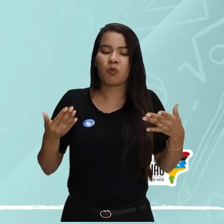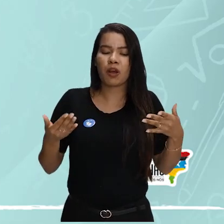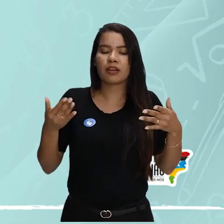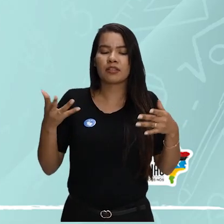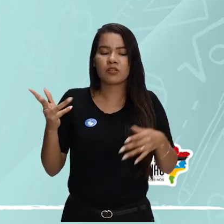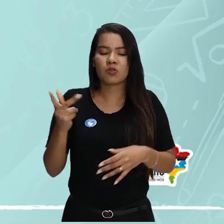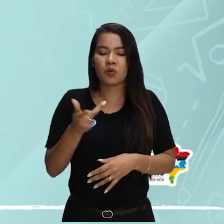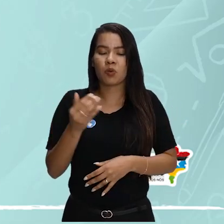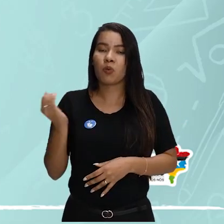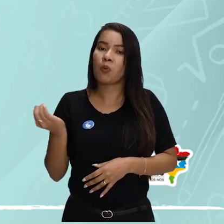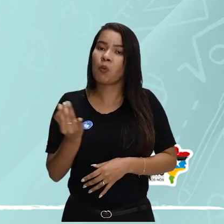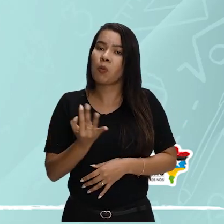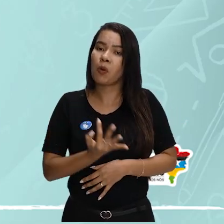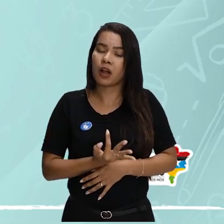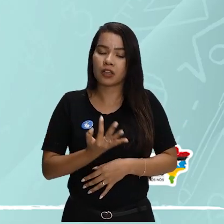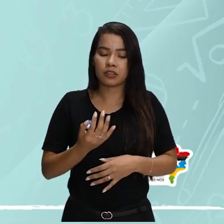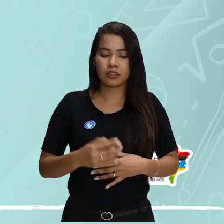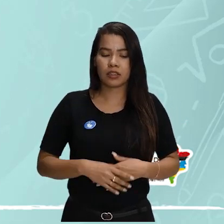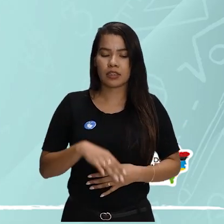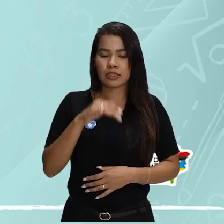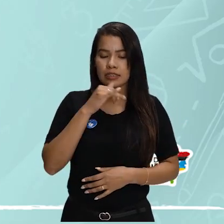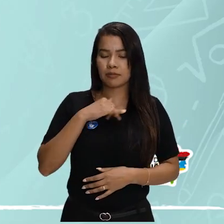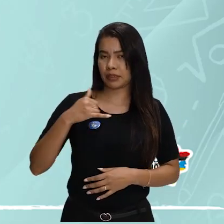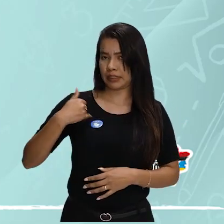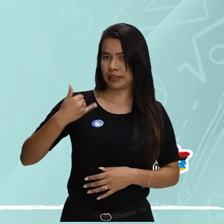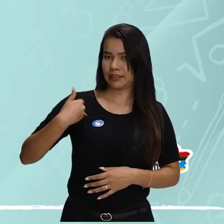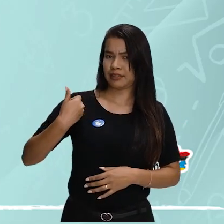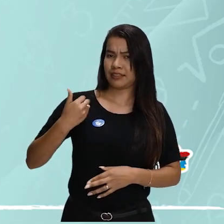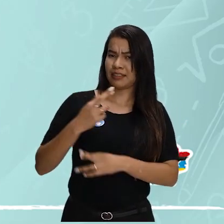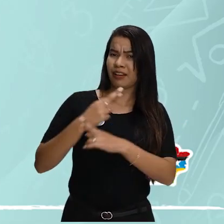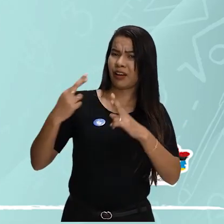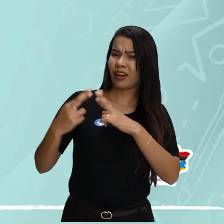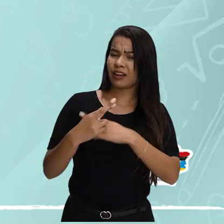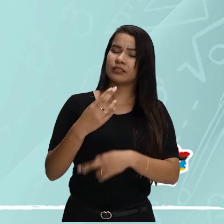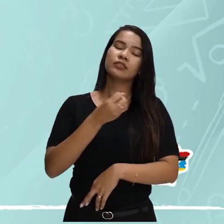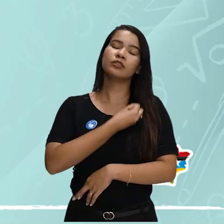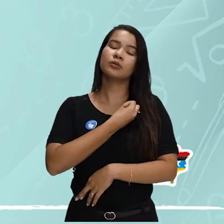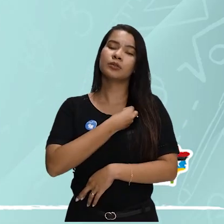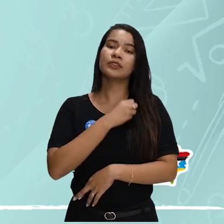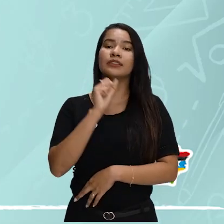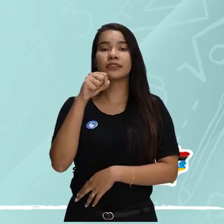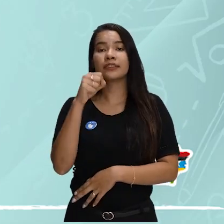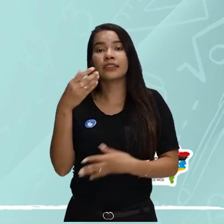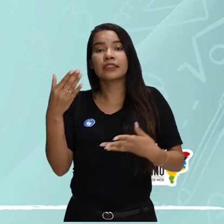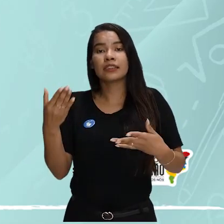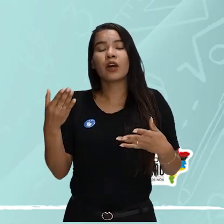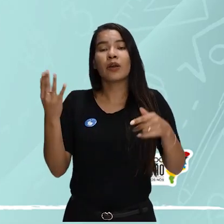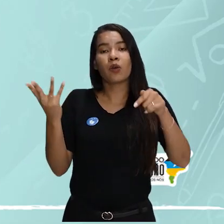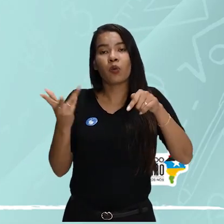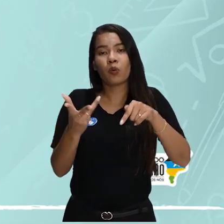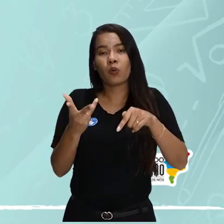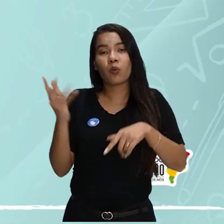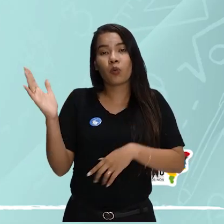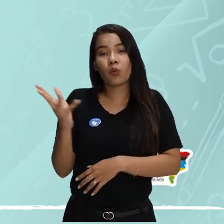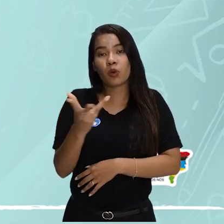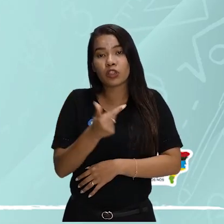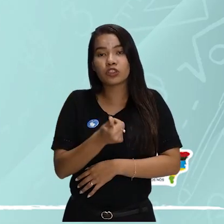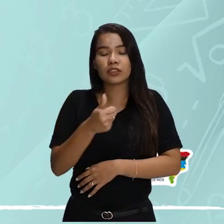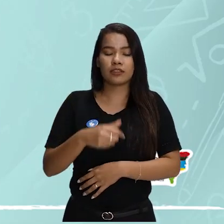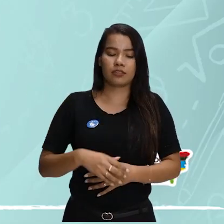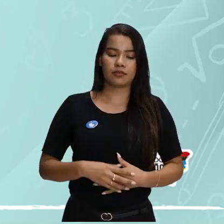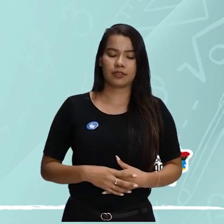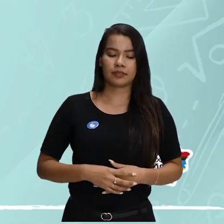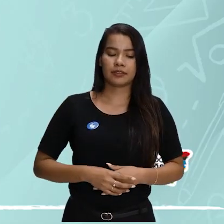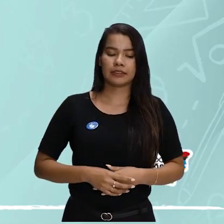qualitativas? Idade, tem a ver com número? Tem. Então, é uma variável quantitativa.